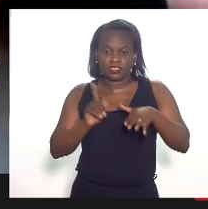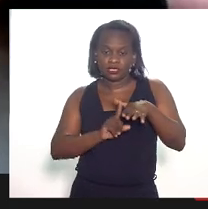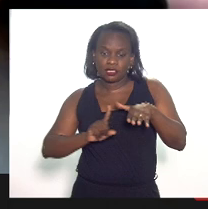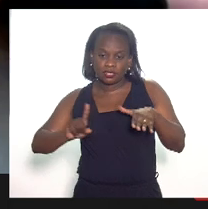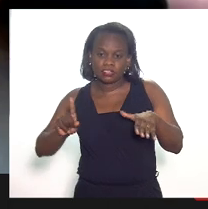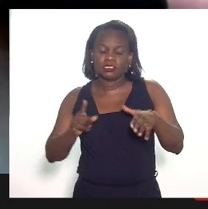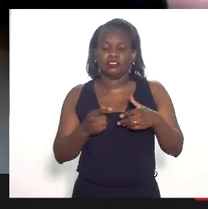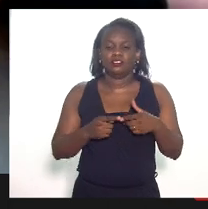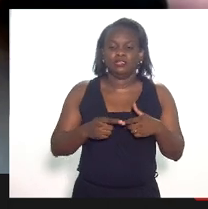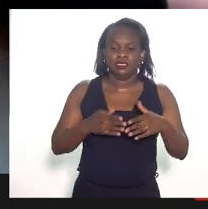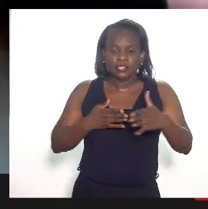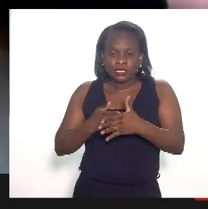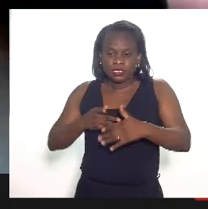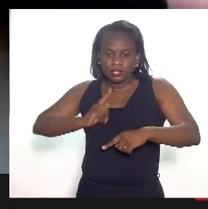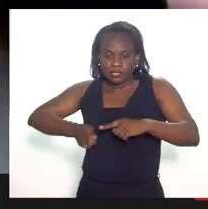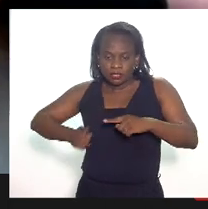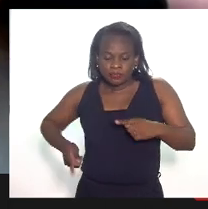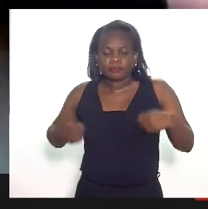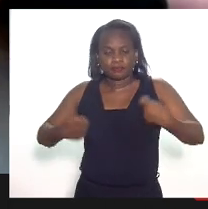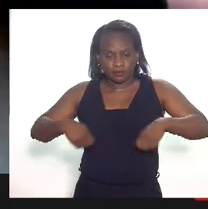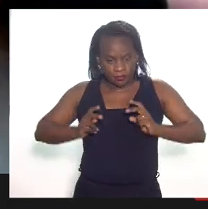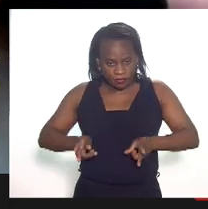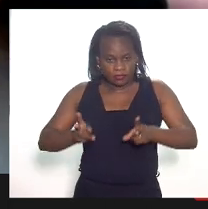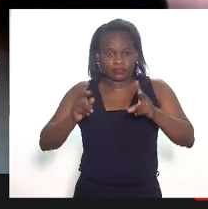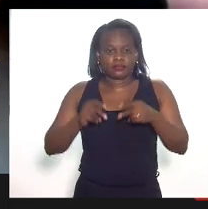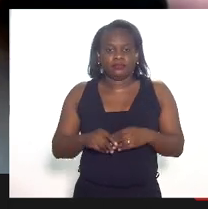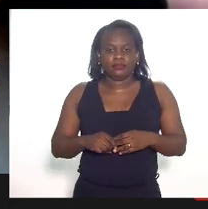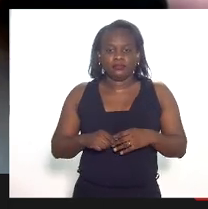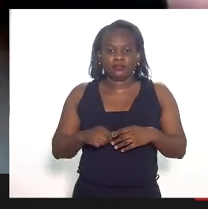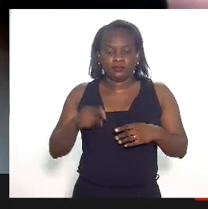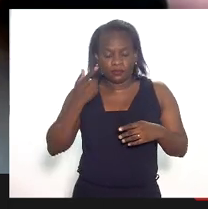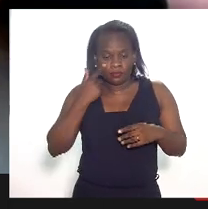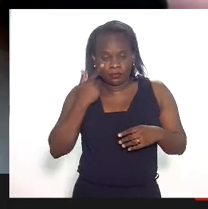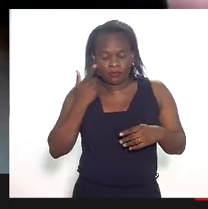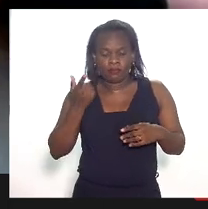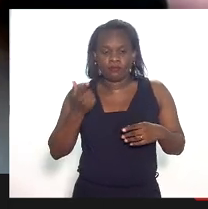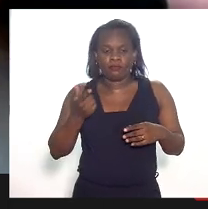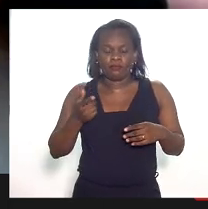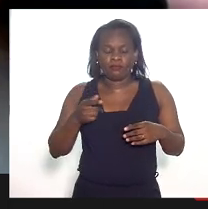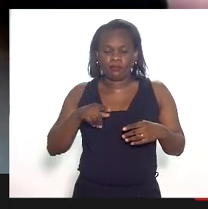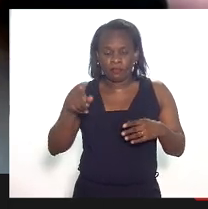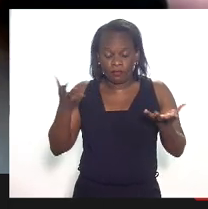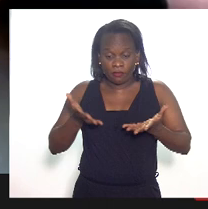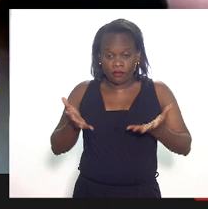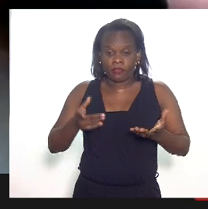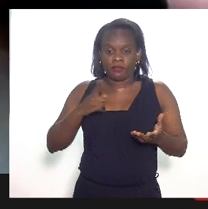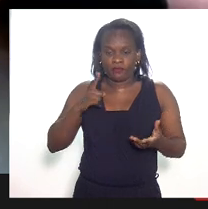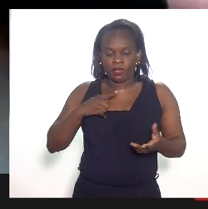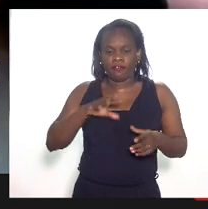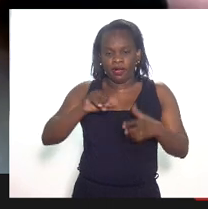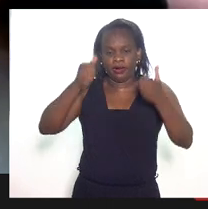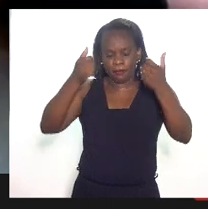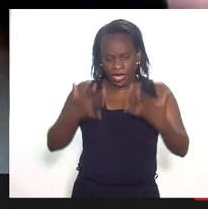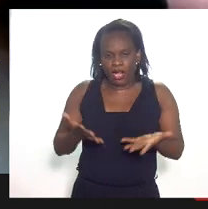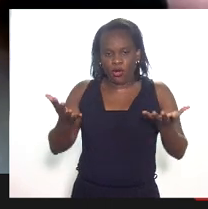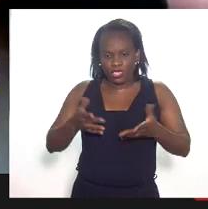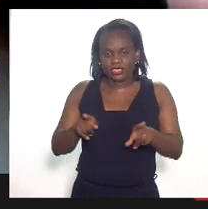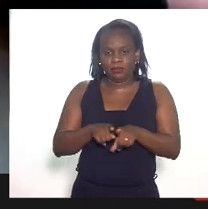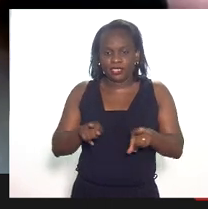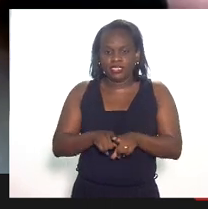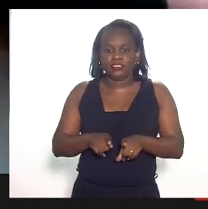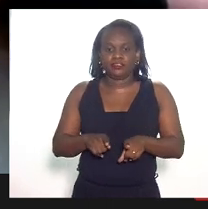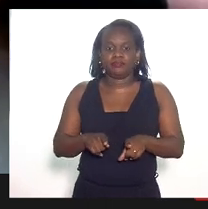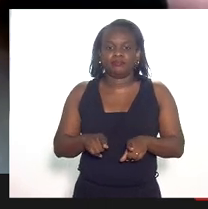isolamento, de restritivo, tem que ser colocado. Os nossos gráficos, nossa situação atual vai ser colocada hoje, se não me